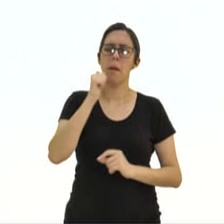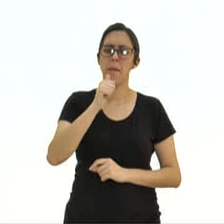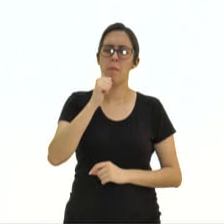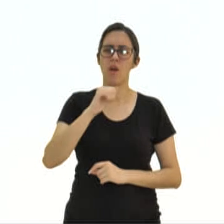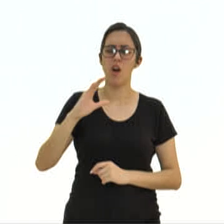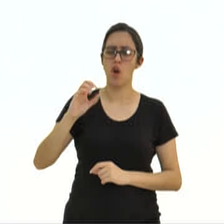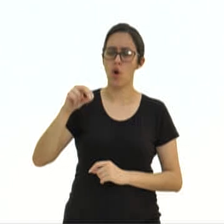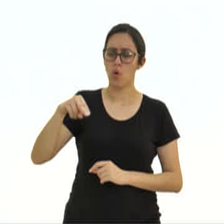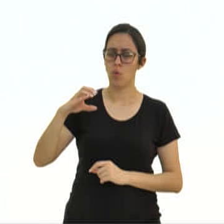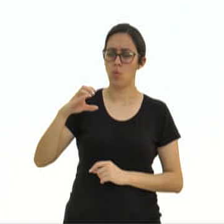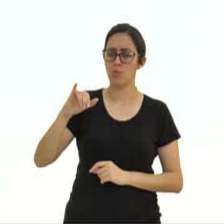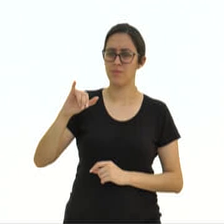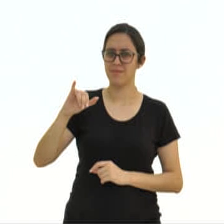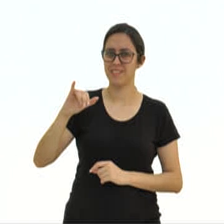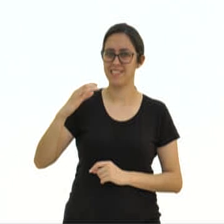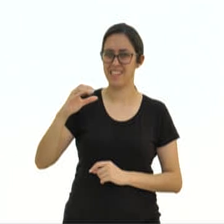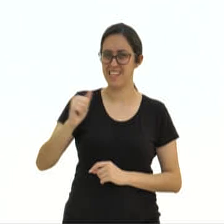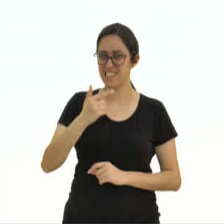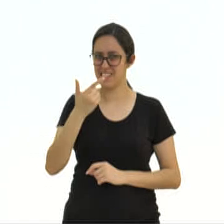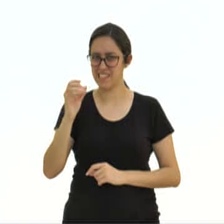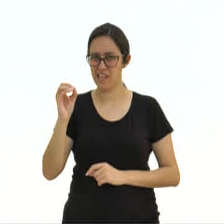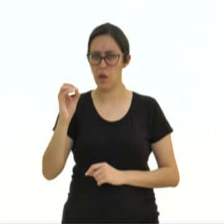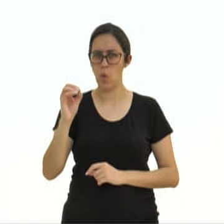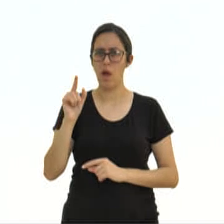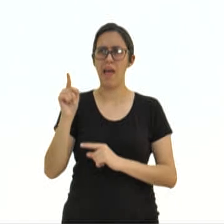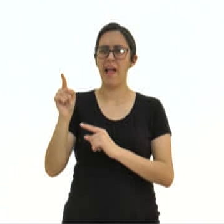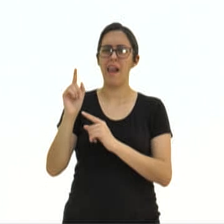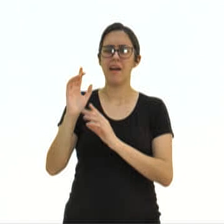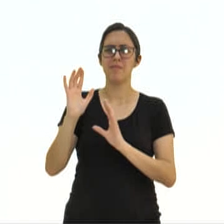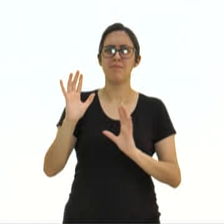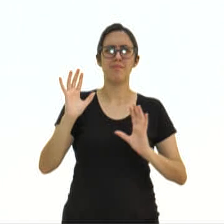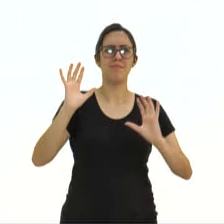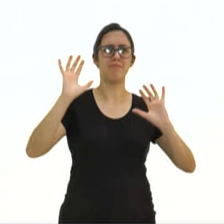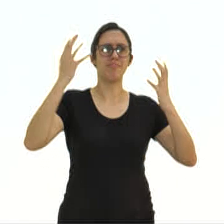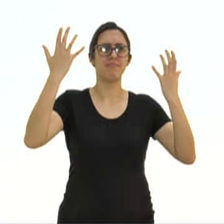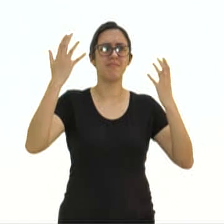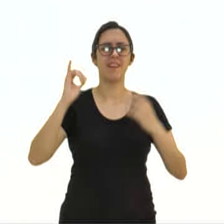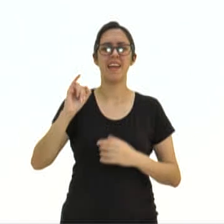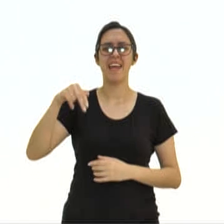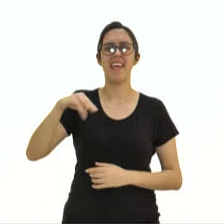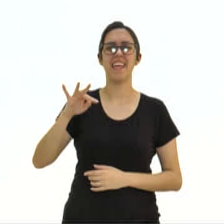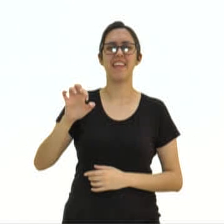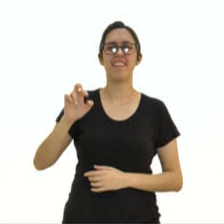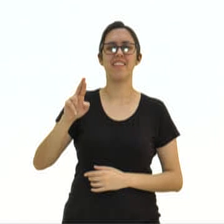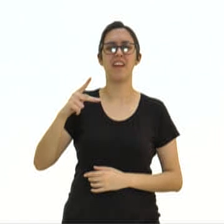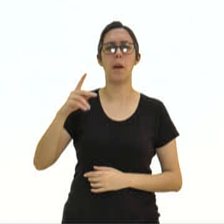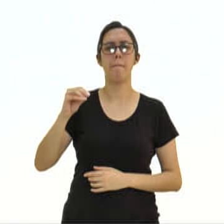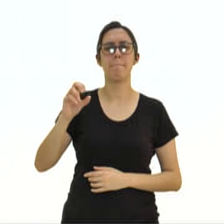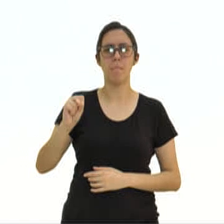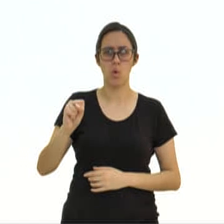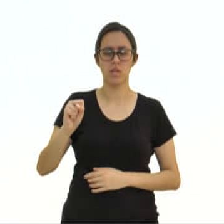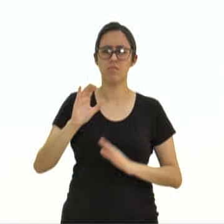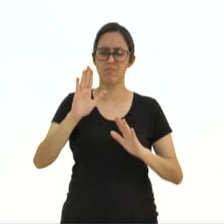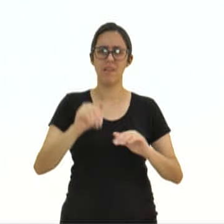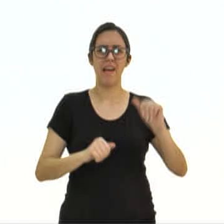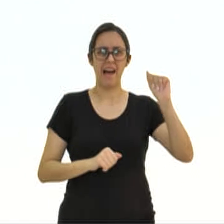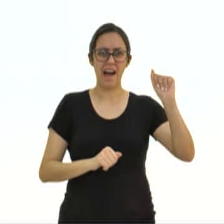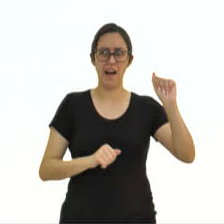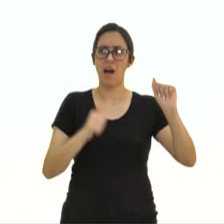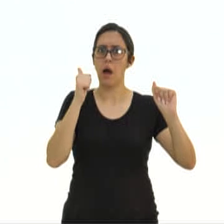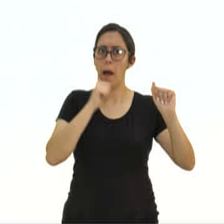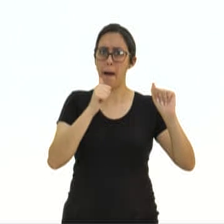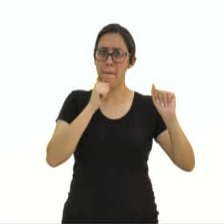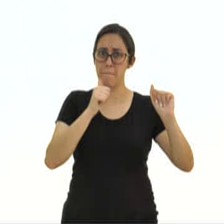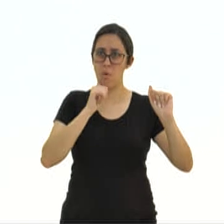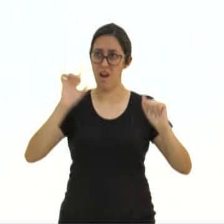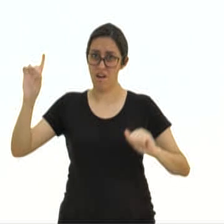Conceição interpôs-se? Letra A. Conceição foi encontrar com ele na missa, apesar de ele ter 17